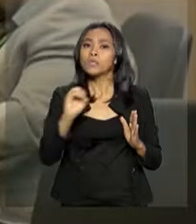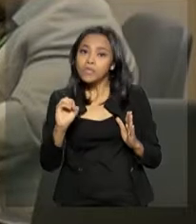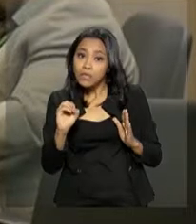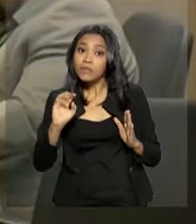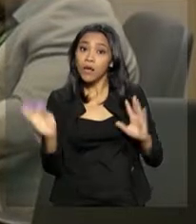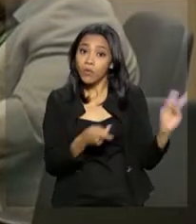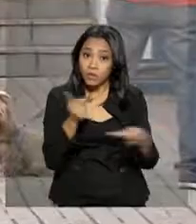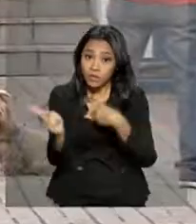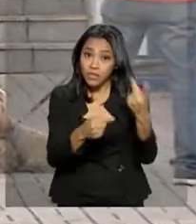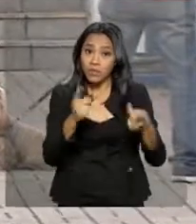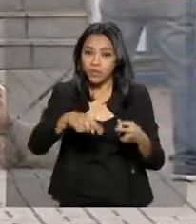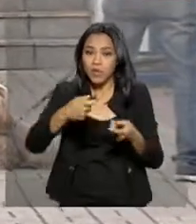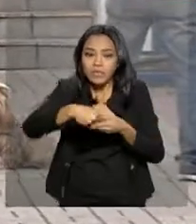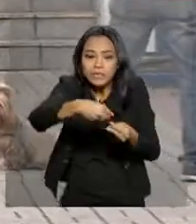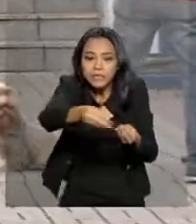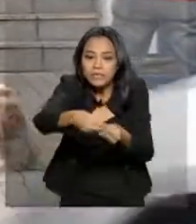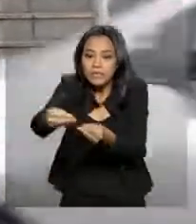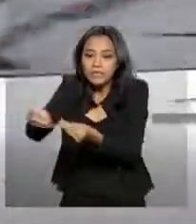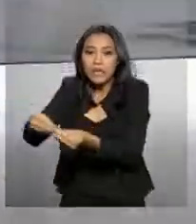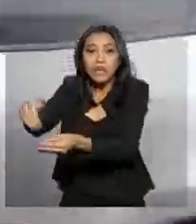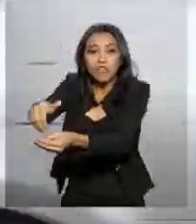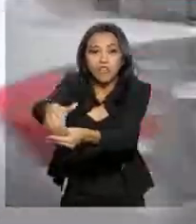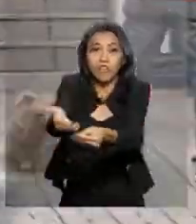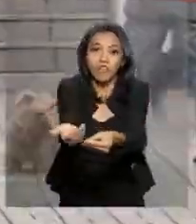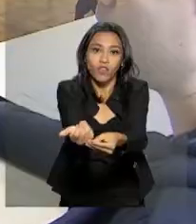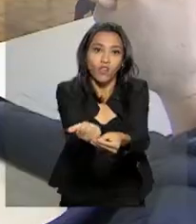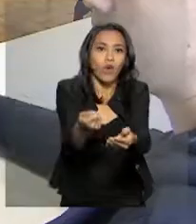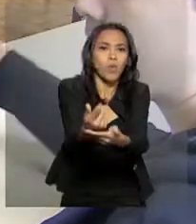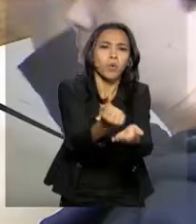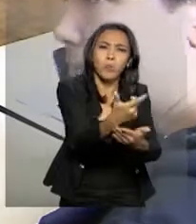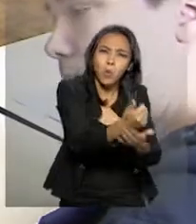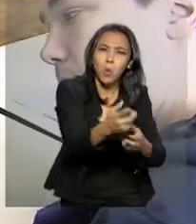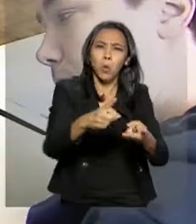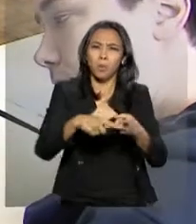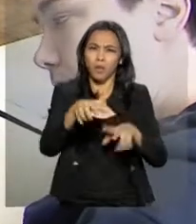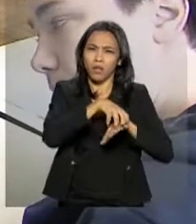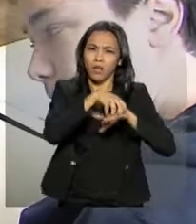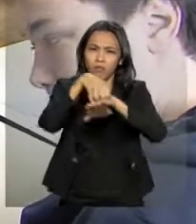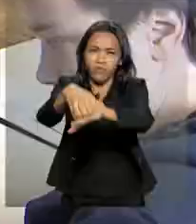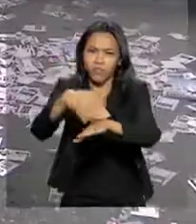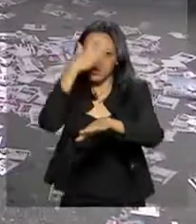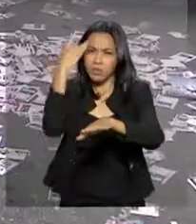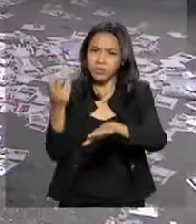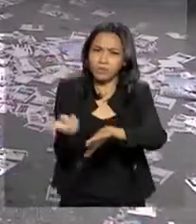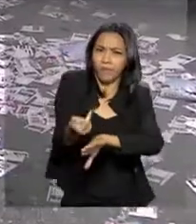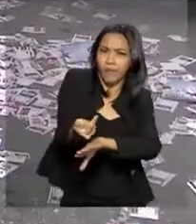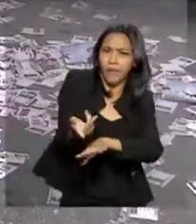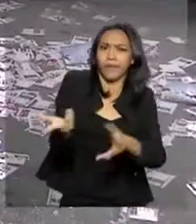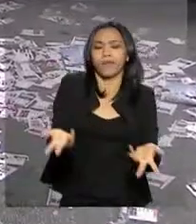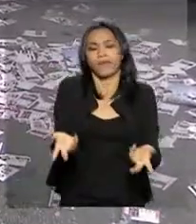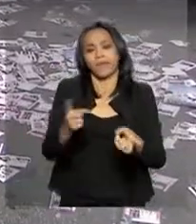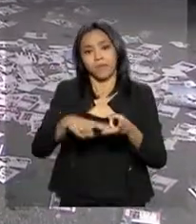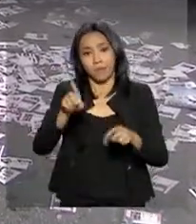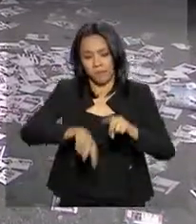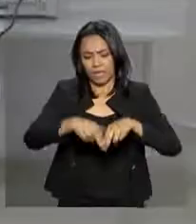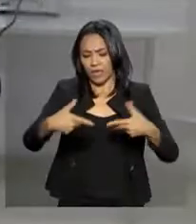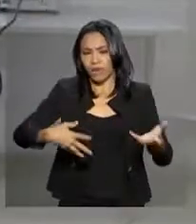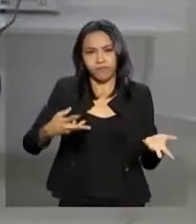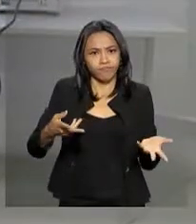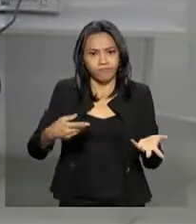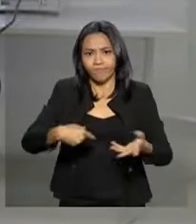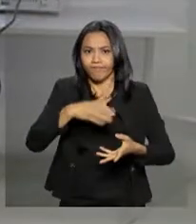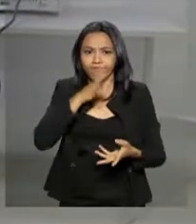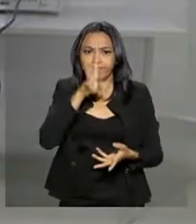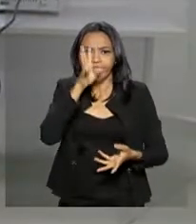parte por boca de urna mas também casos como compra de votos e transporte irregular de eleitores distribuição irregular de material além de